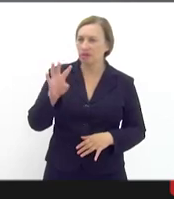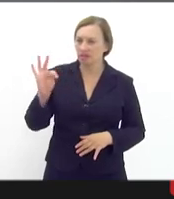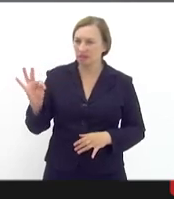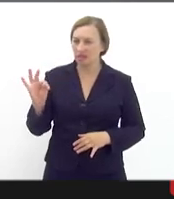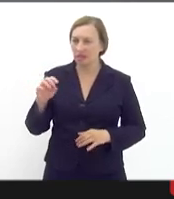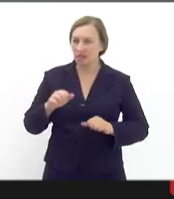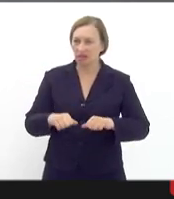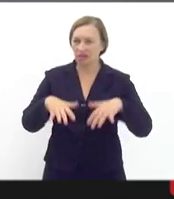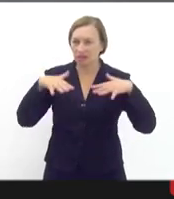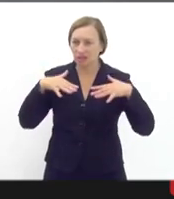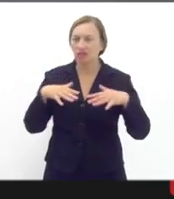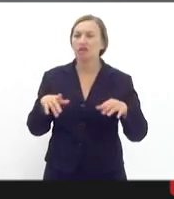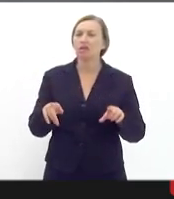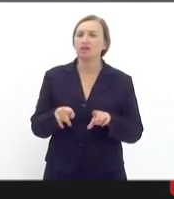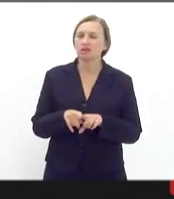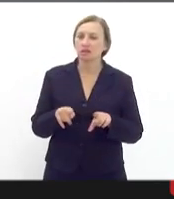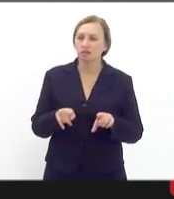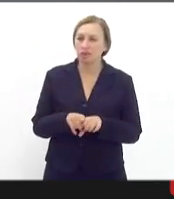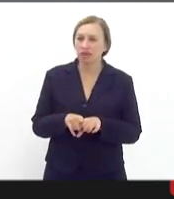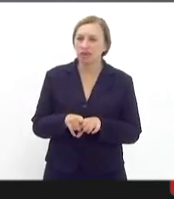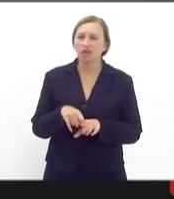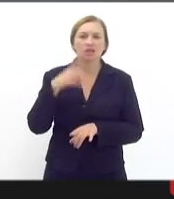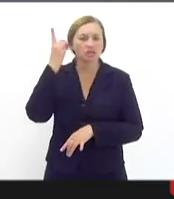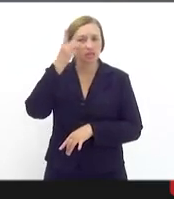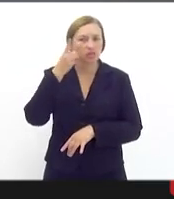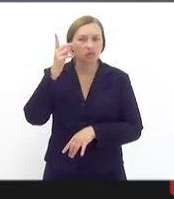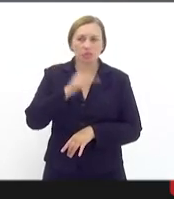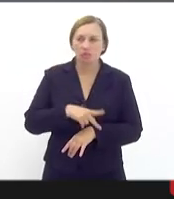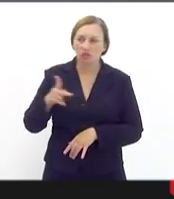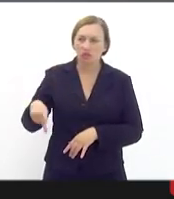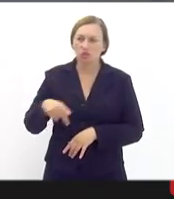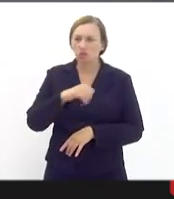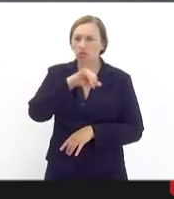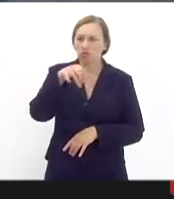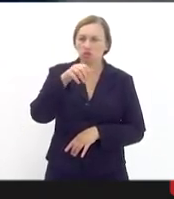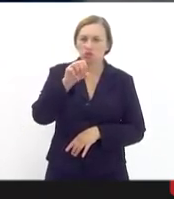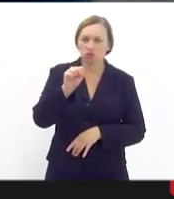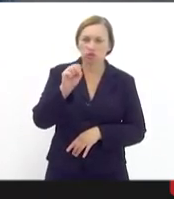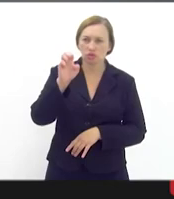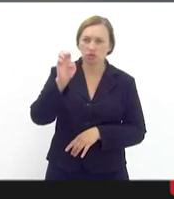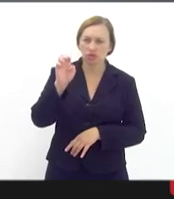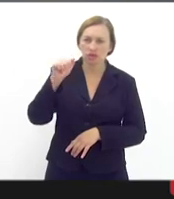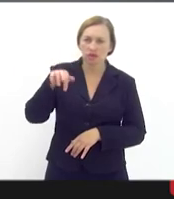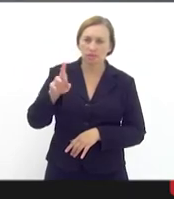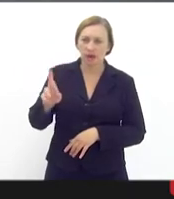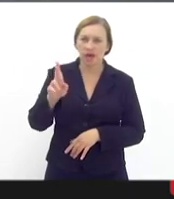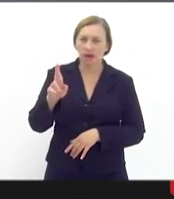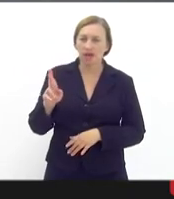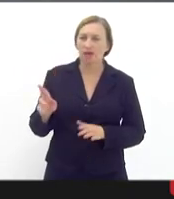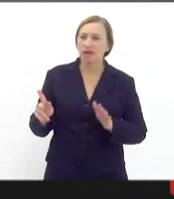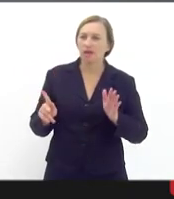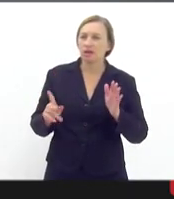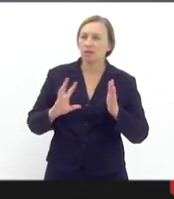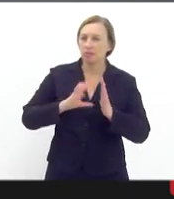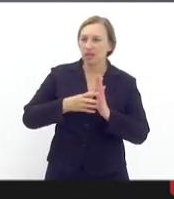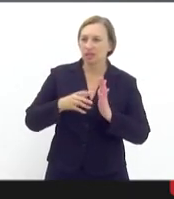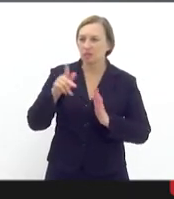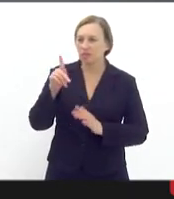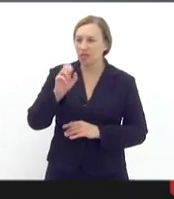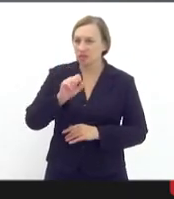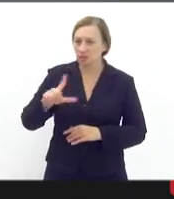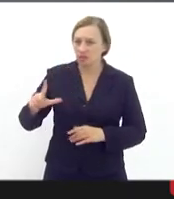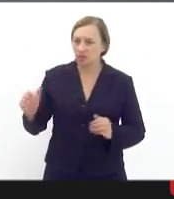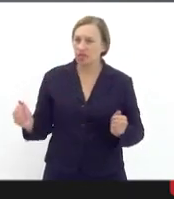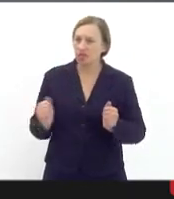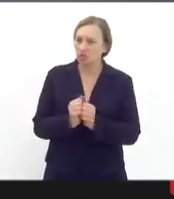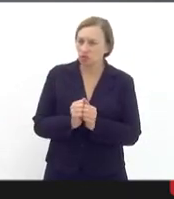Assembleia, e do deputado do PT, e do deputado professor Josemar, né, que é do PSOL e que também está participando.